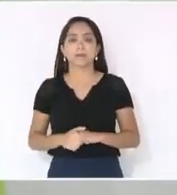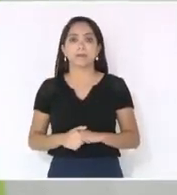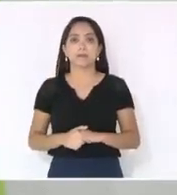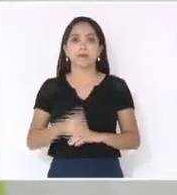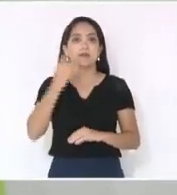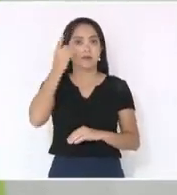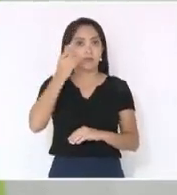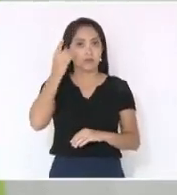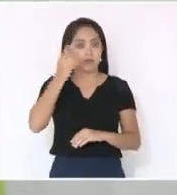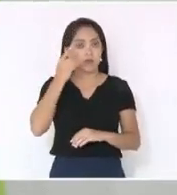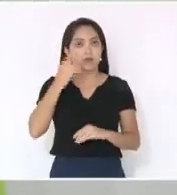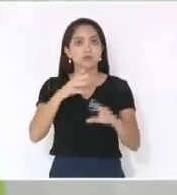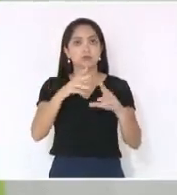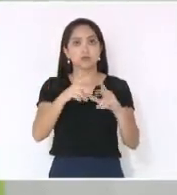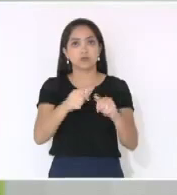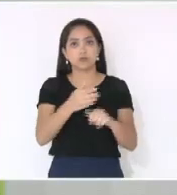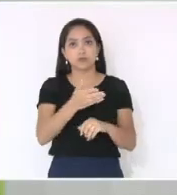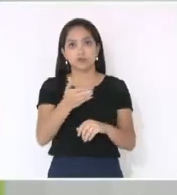deputados,